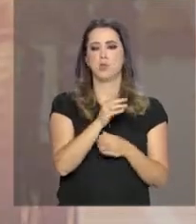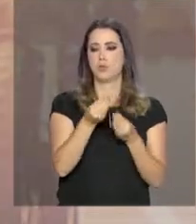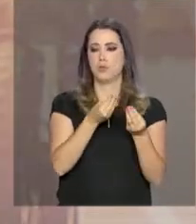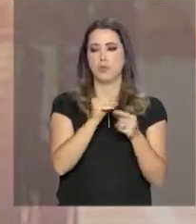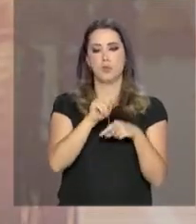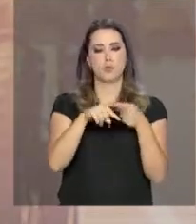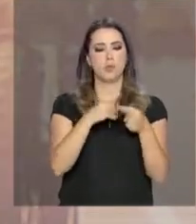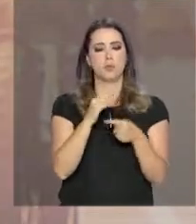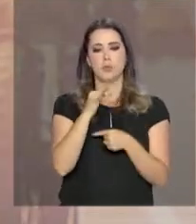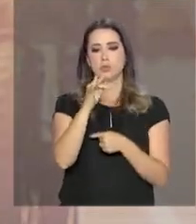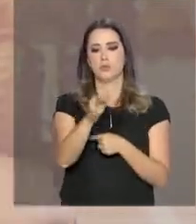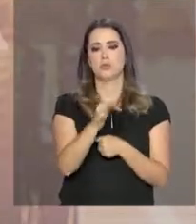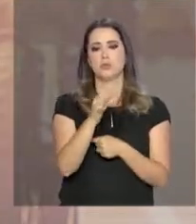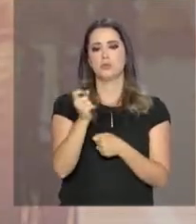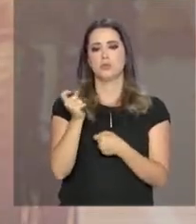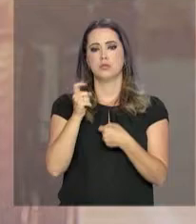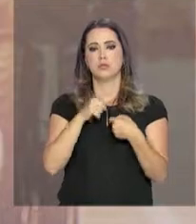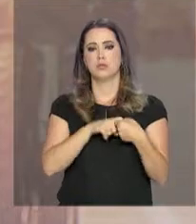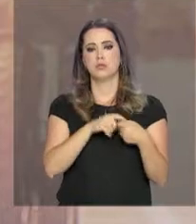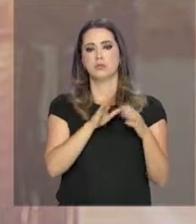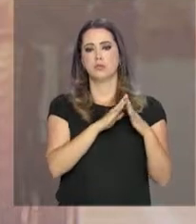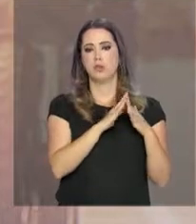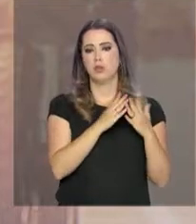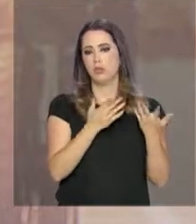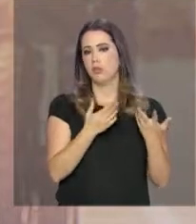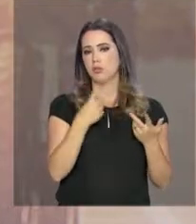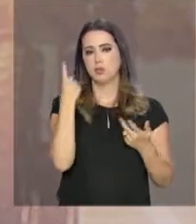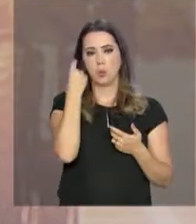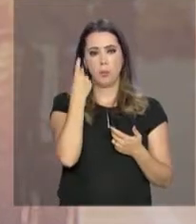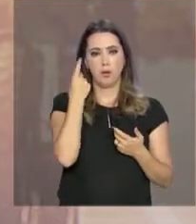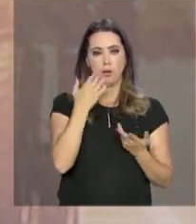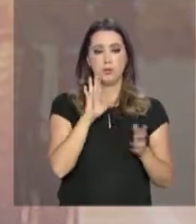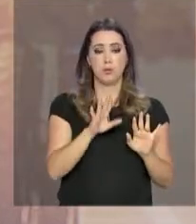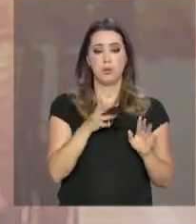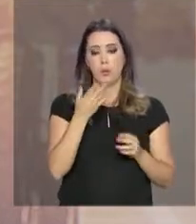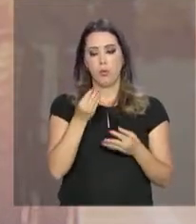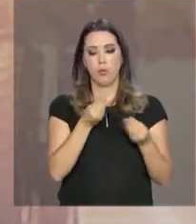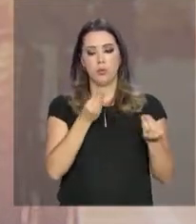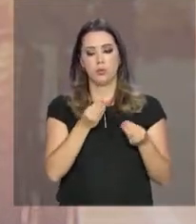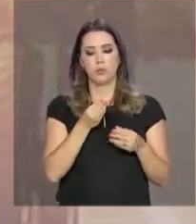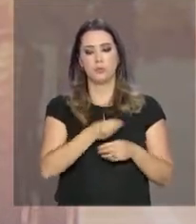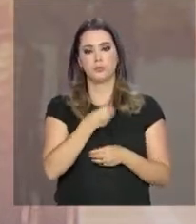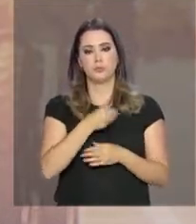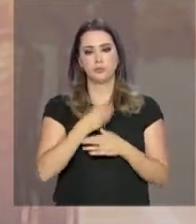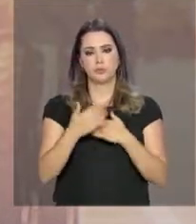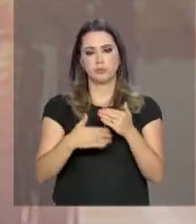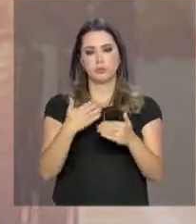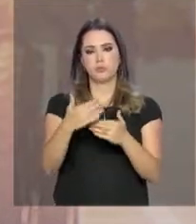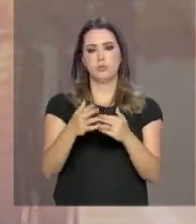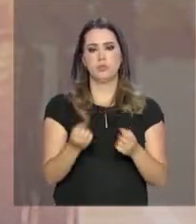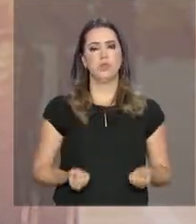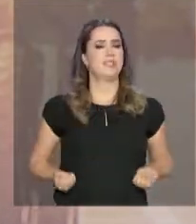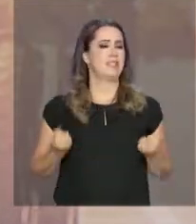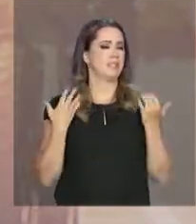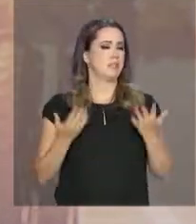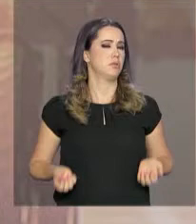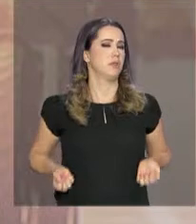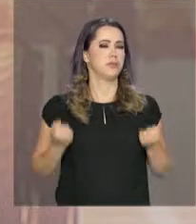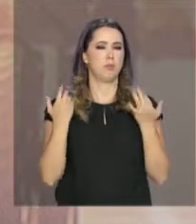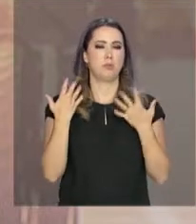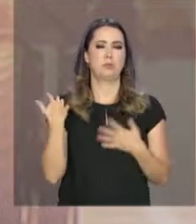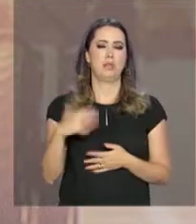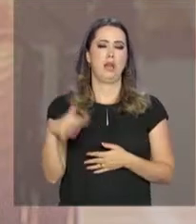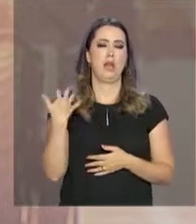um retorno à sua vida normal ou apenas sequela e fita mas nós estamos gastando algo em torno de